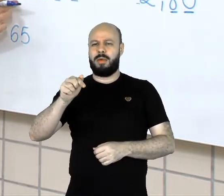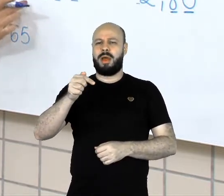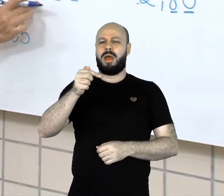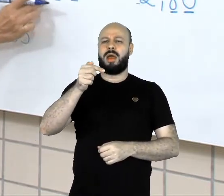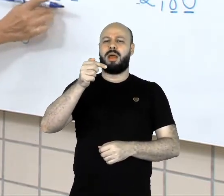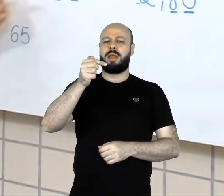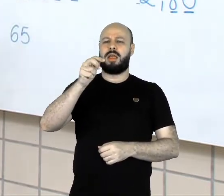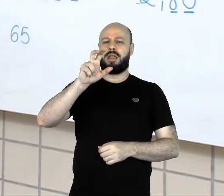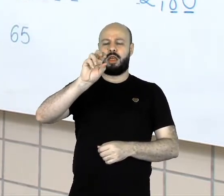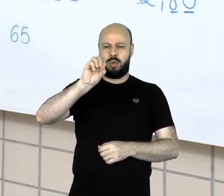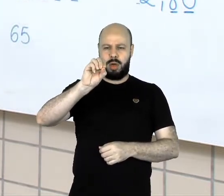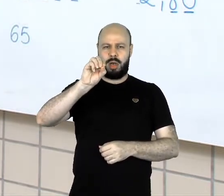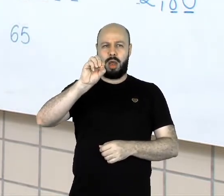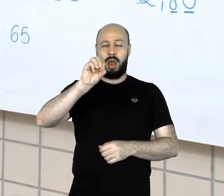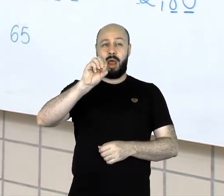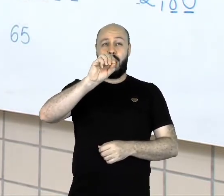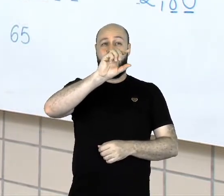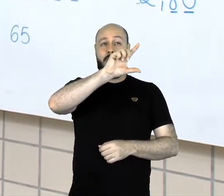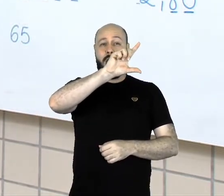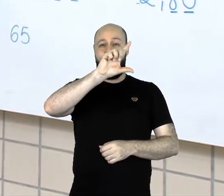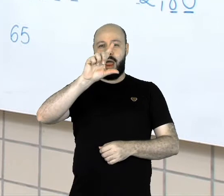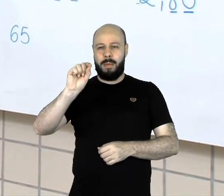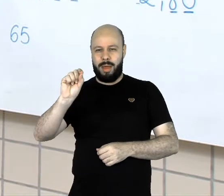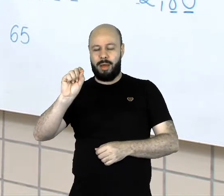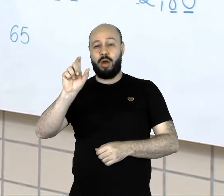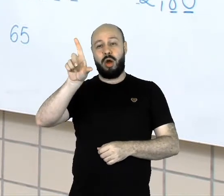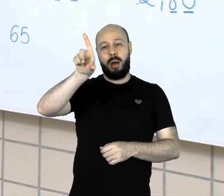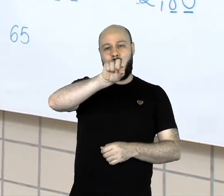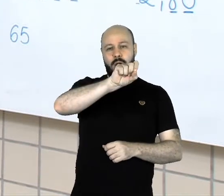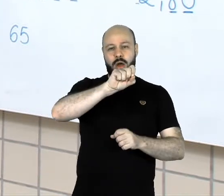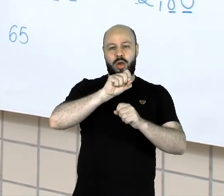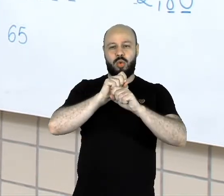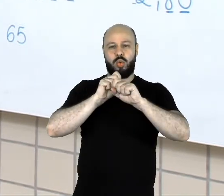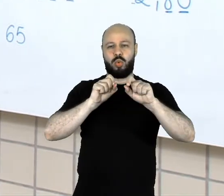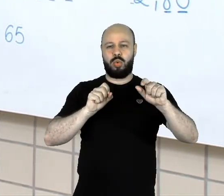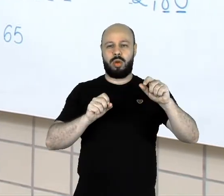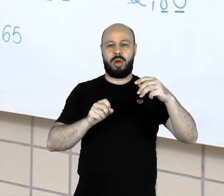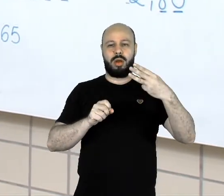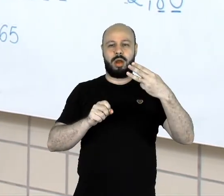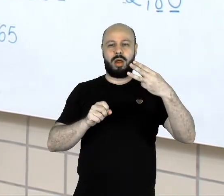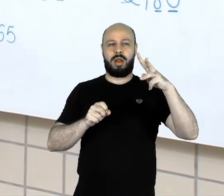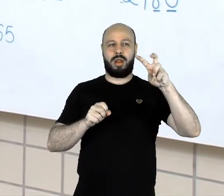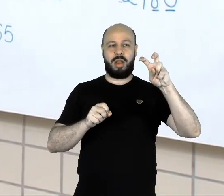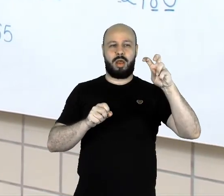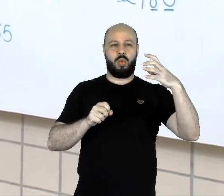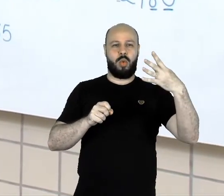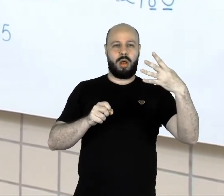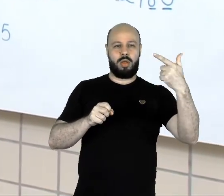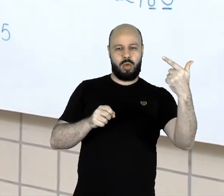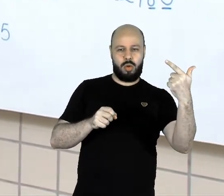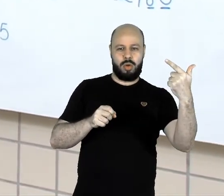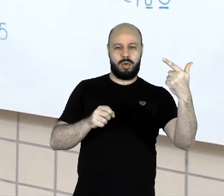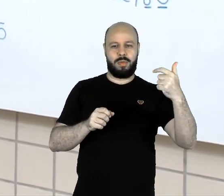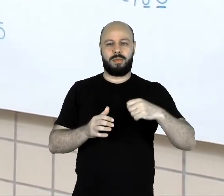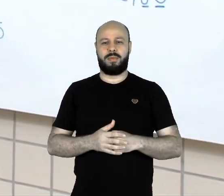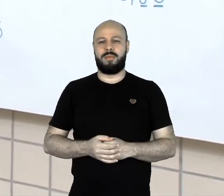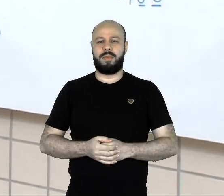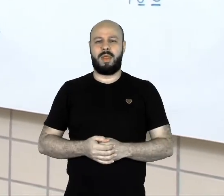maior que 3,542. E o último exemplo, nós temos aqui, ó, parte